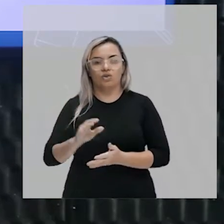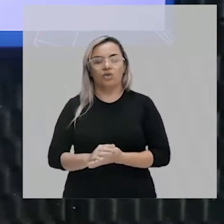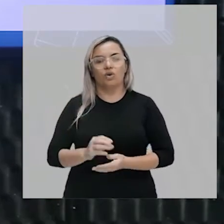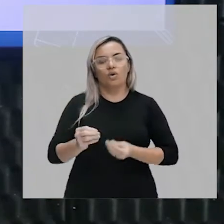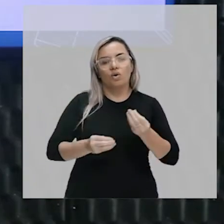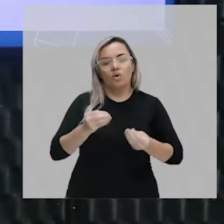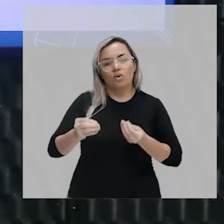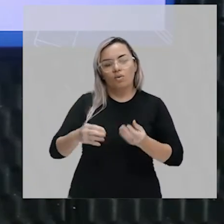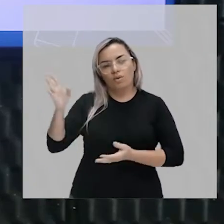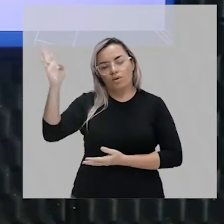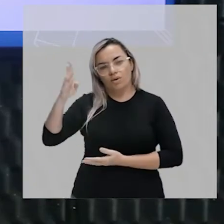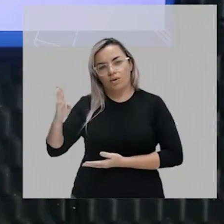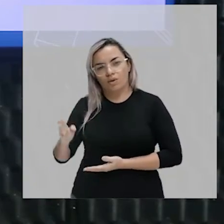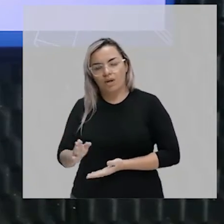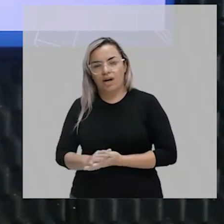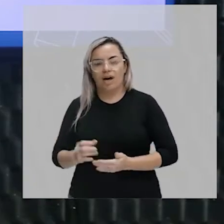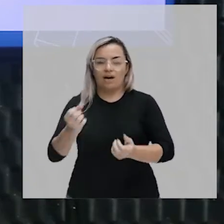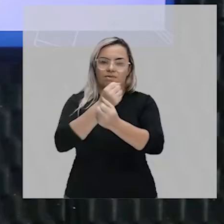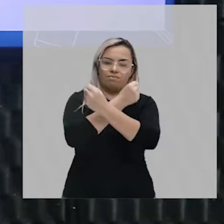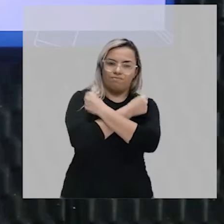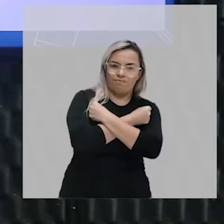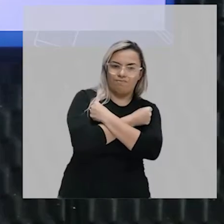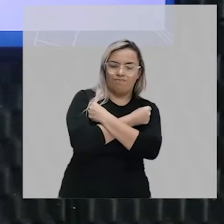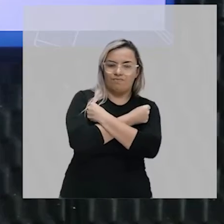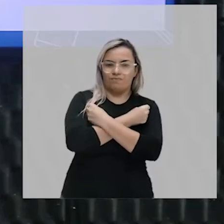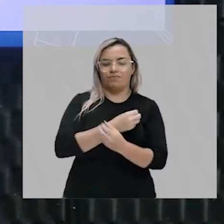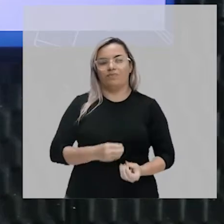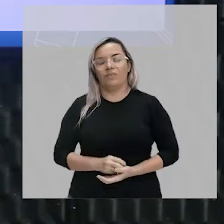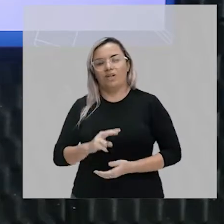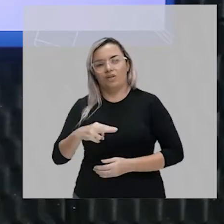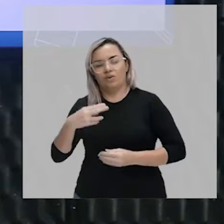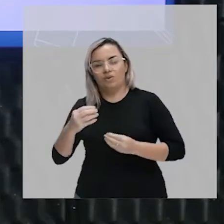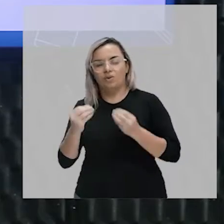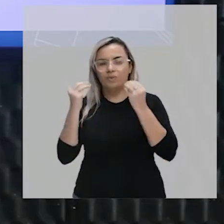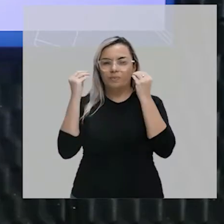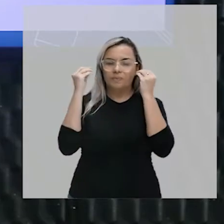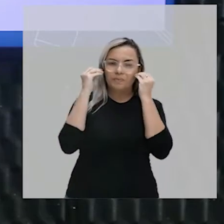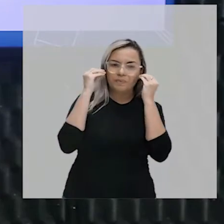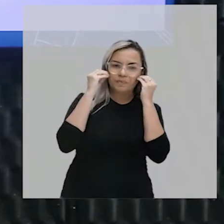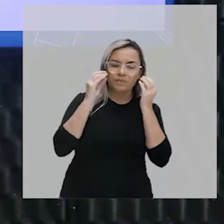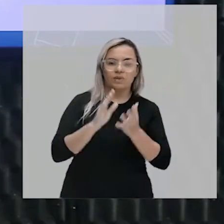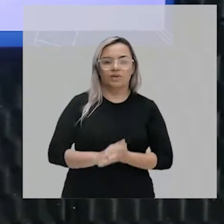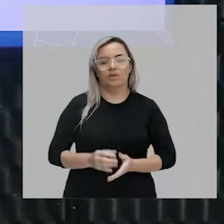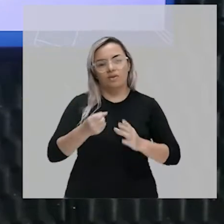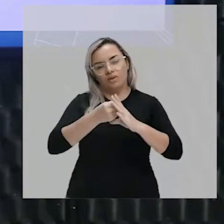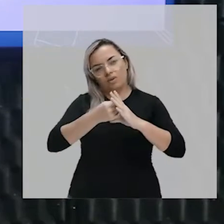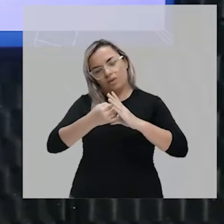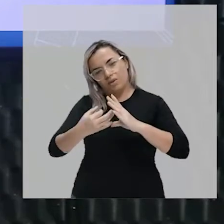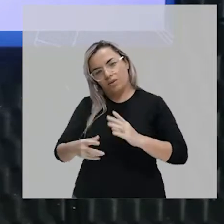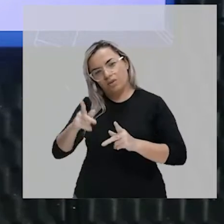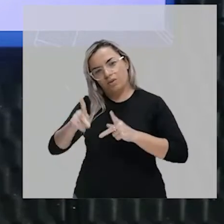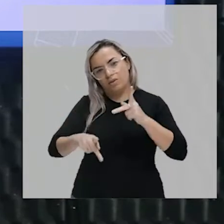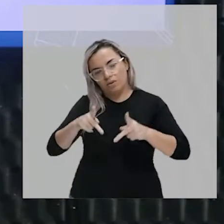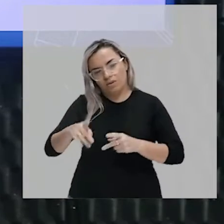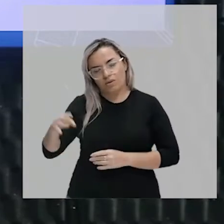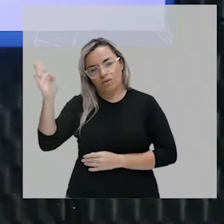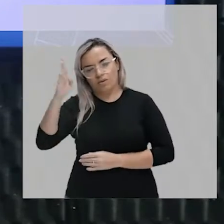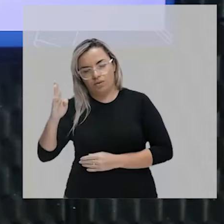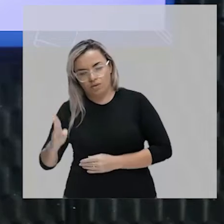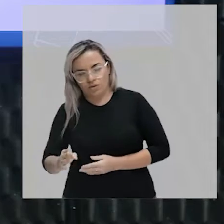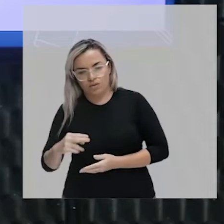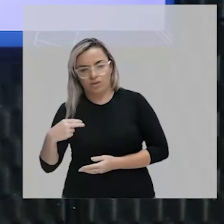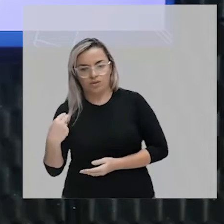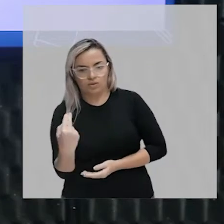dois beijos o beijinhos porque é uma característica natural do Povo Latino tal dou do brasileiro